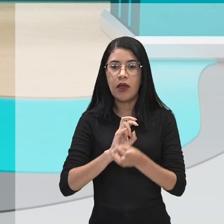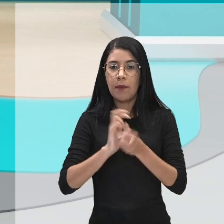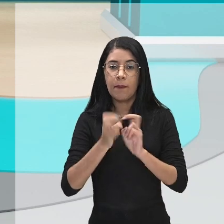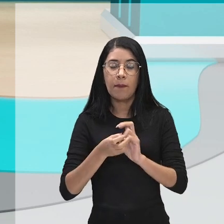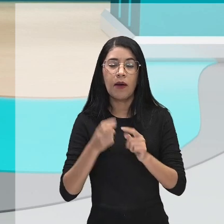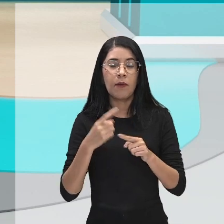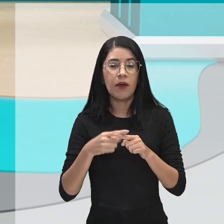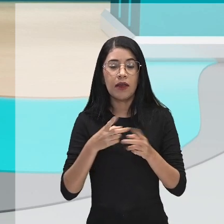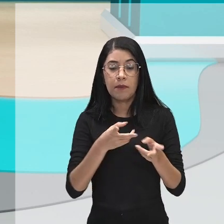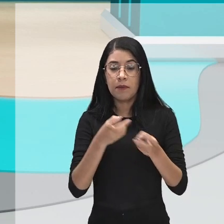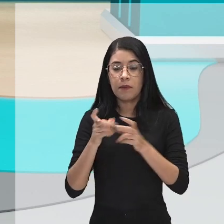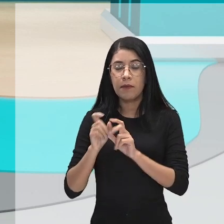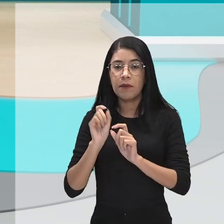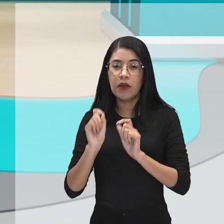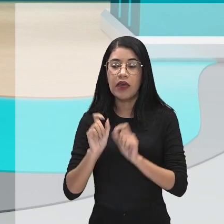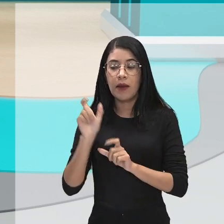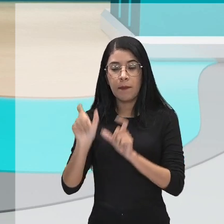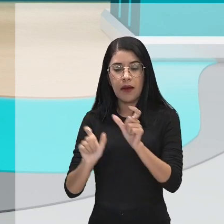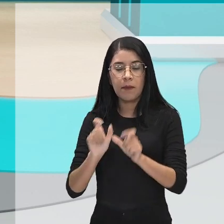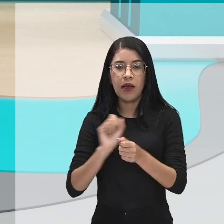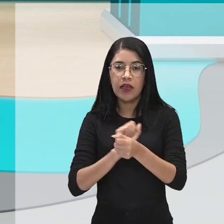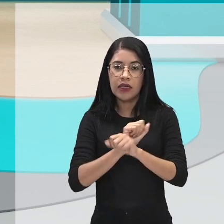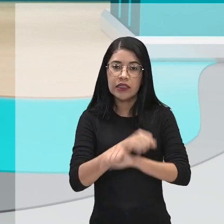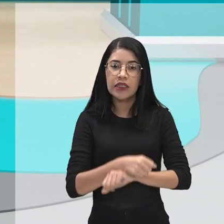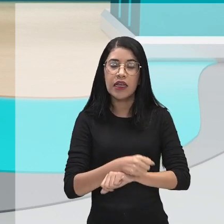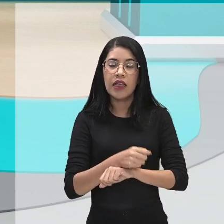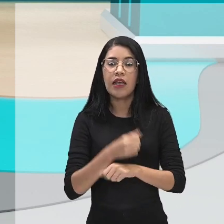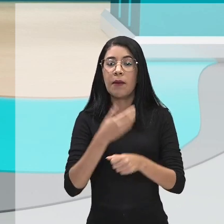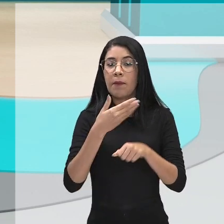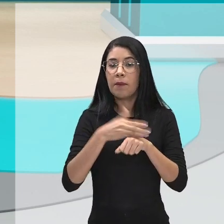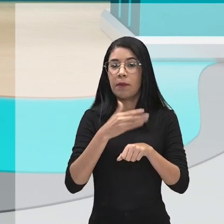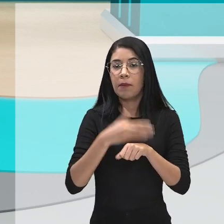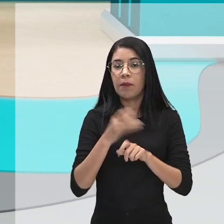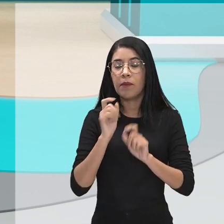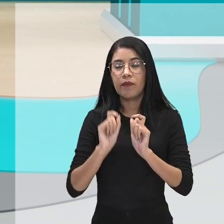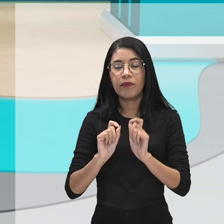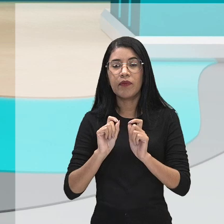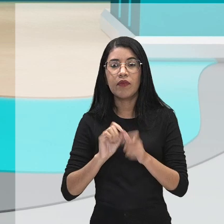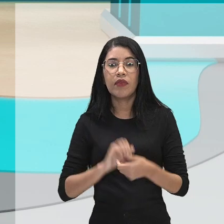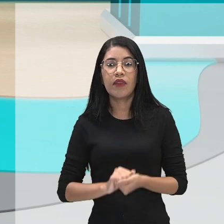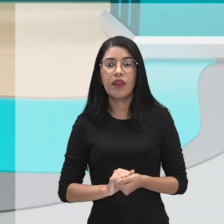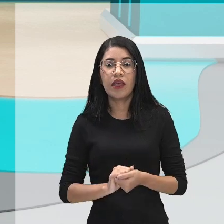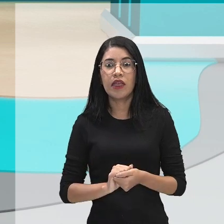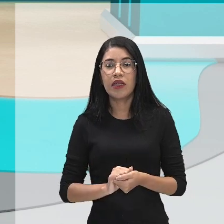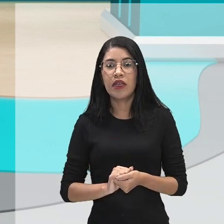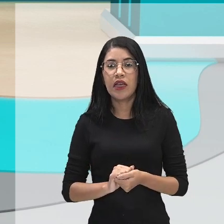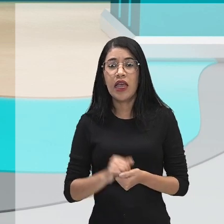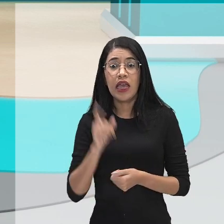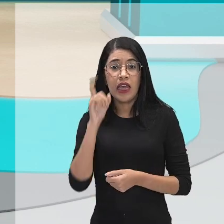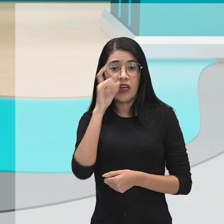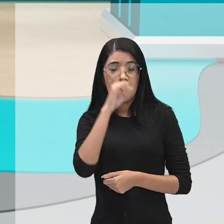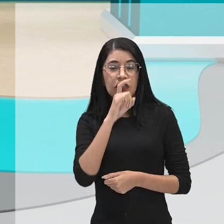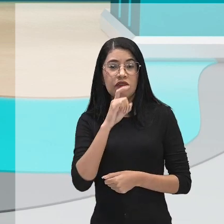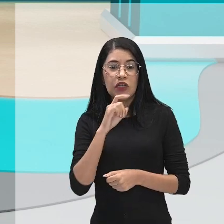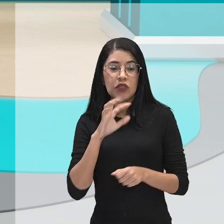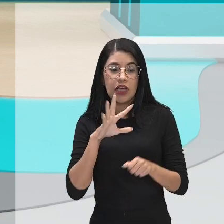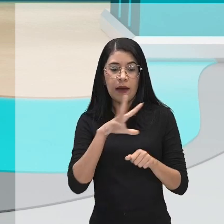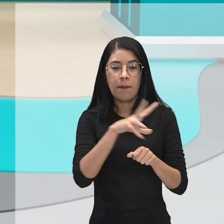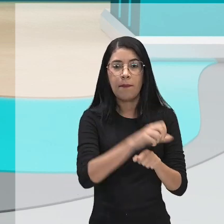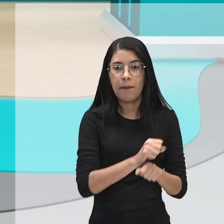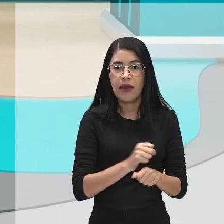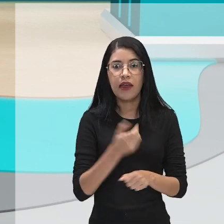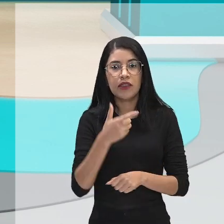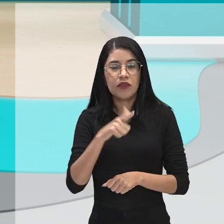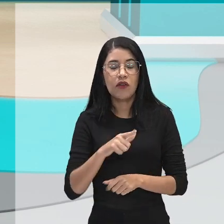porque eles perceberam que quem lutava a capoeira, quem praticava aquela dança, eles eram mais difíceis de ser resgatados, porque eles